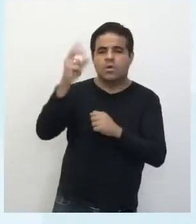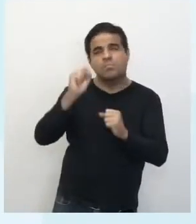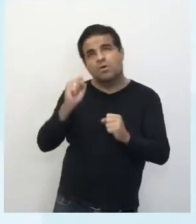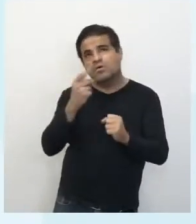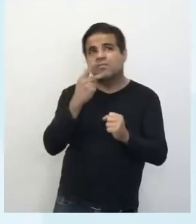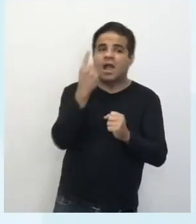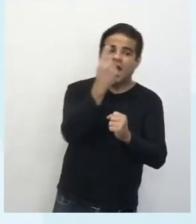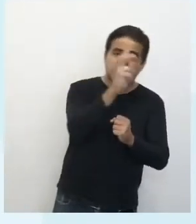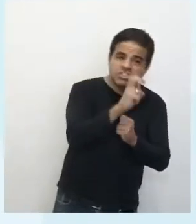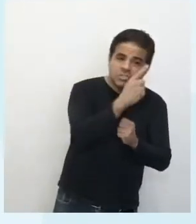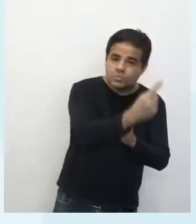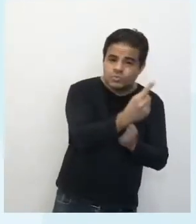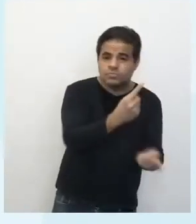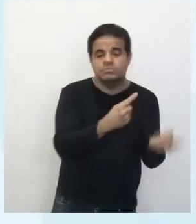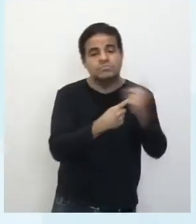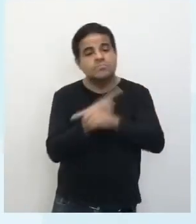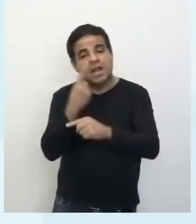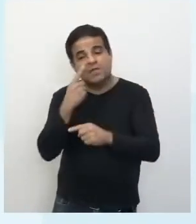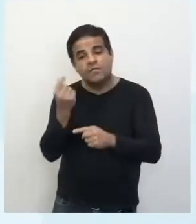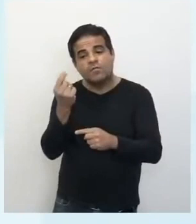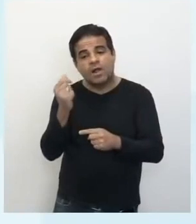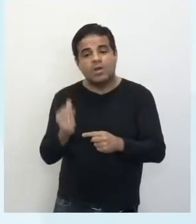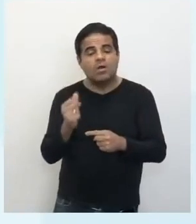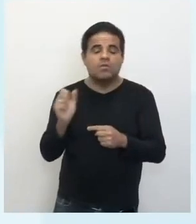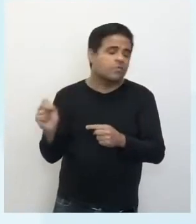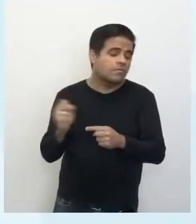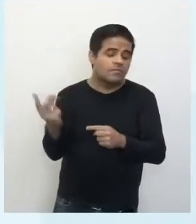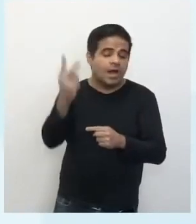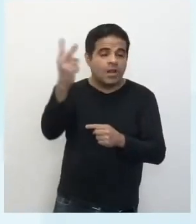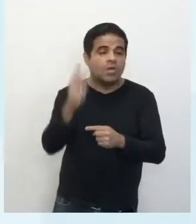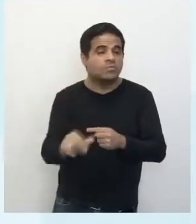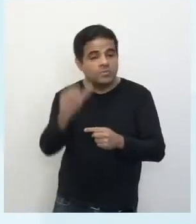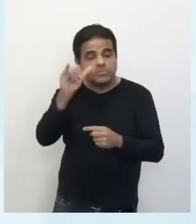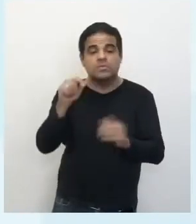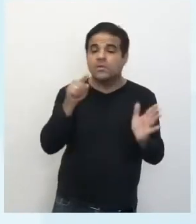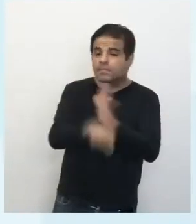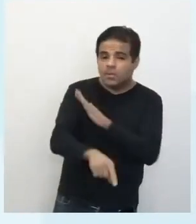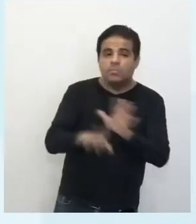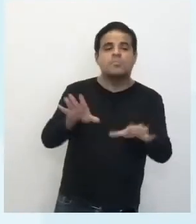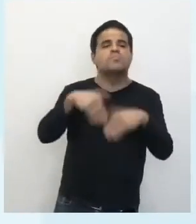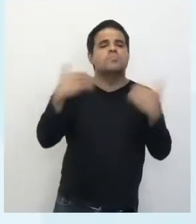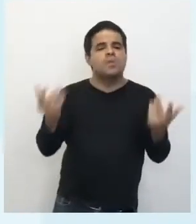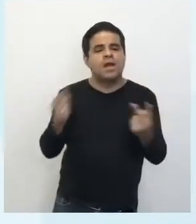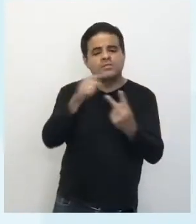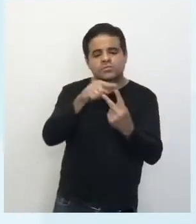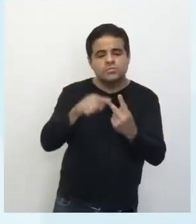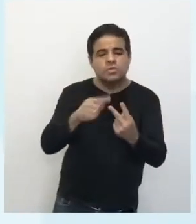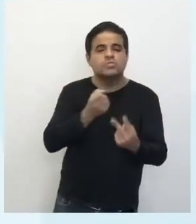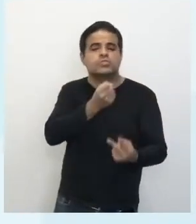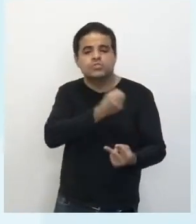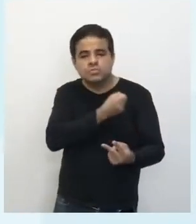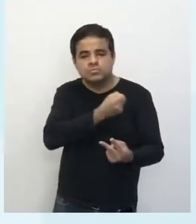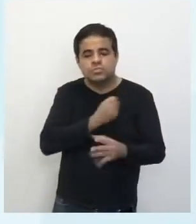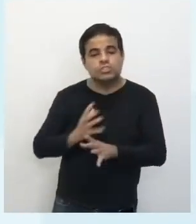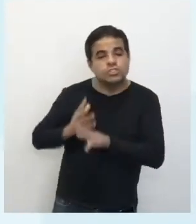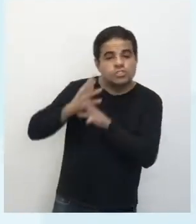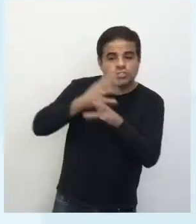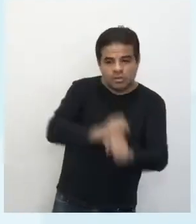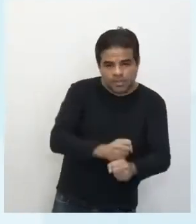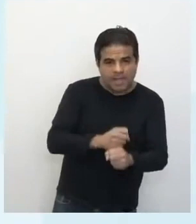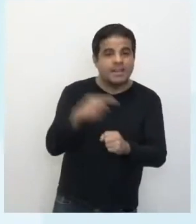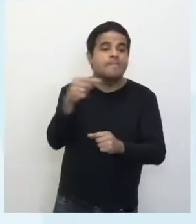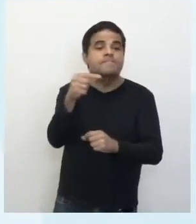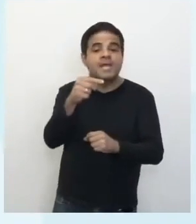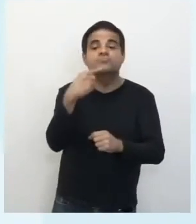x de 1 para ver quanto que dá o y. Você pode... Ó, a pergunta aqui é o seguinte, quais dois números que somados dá